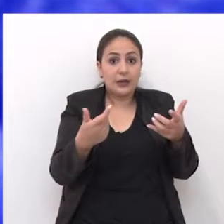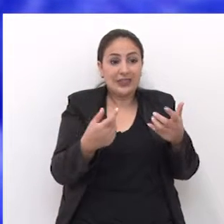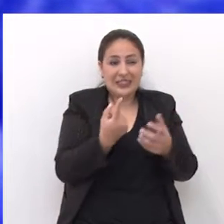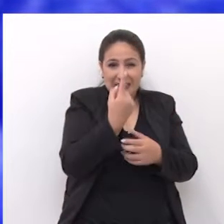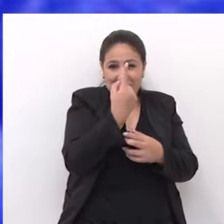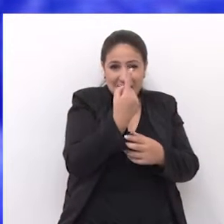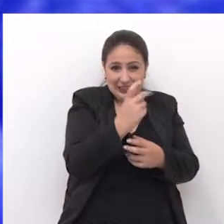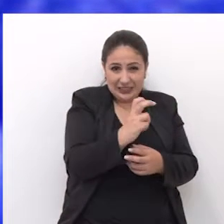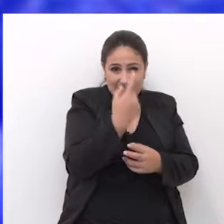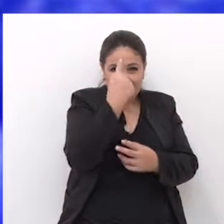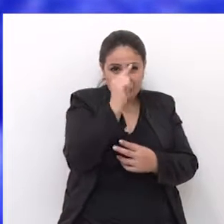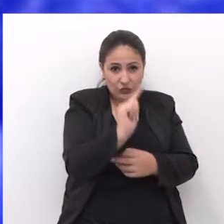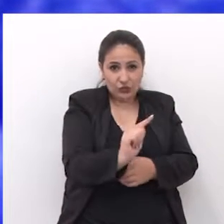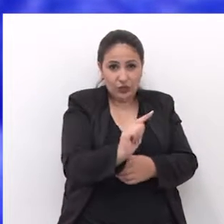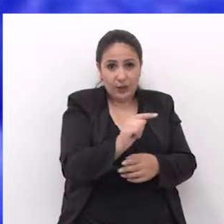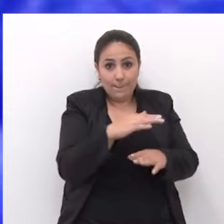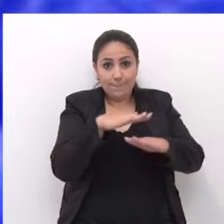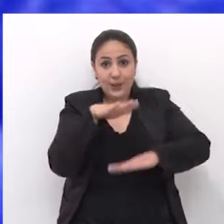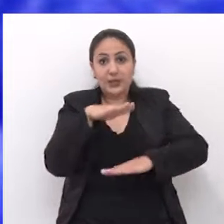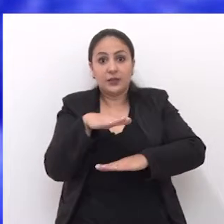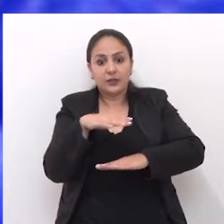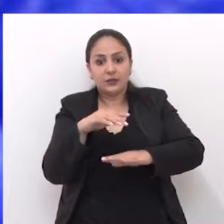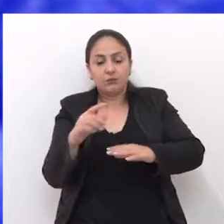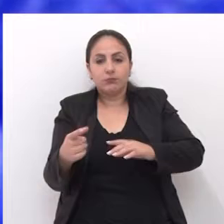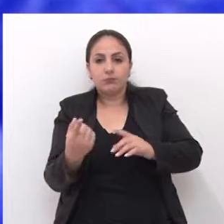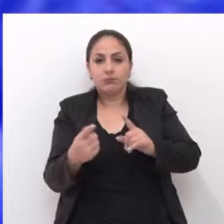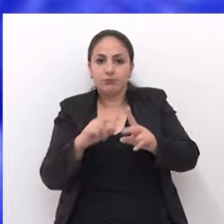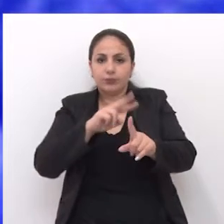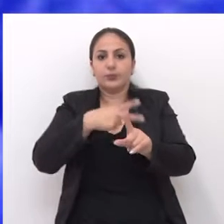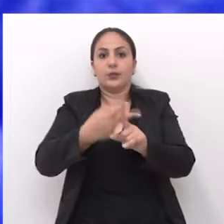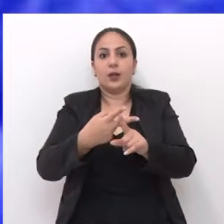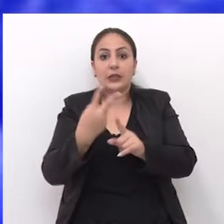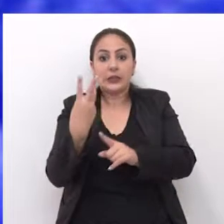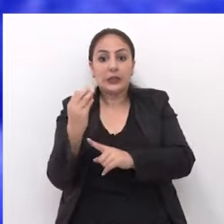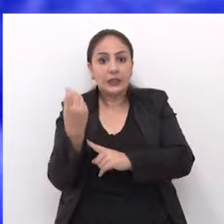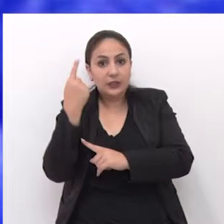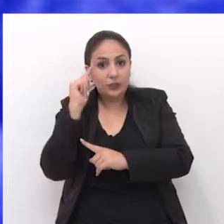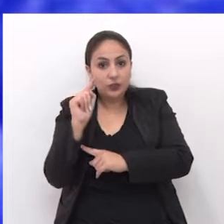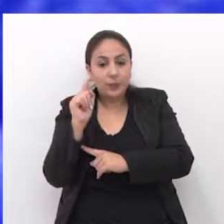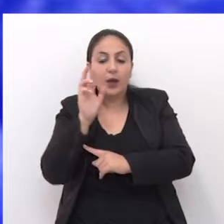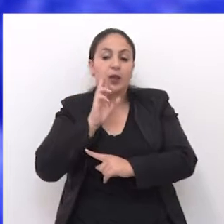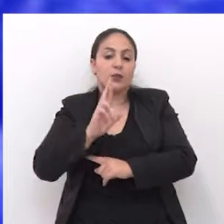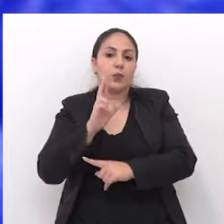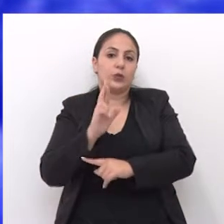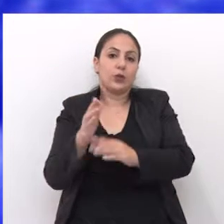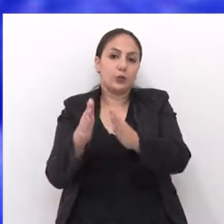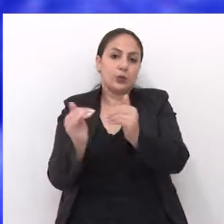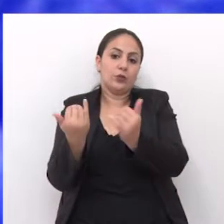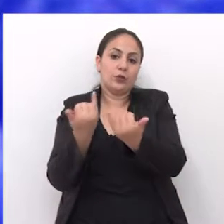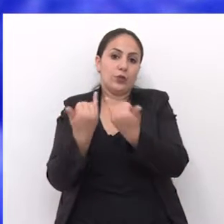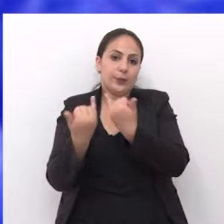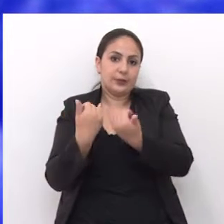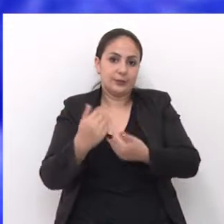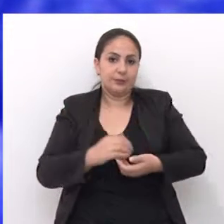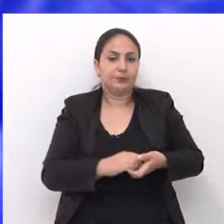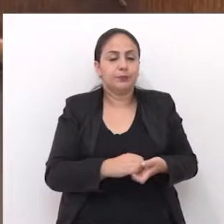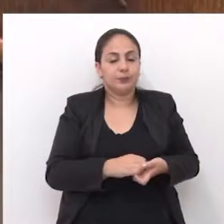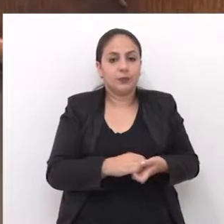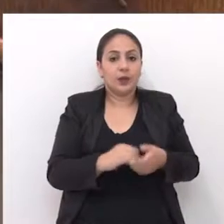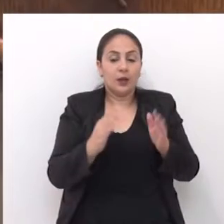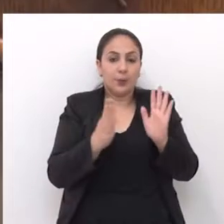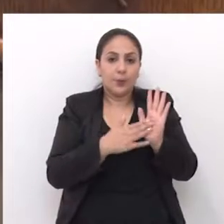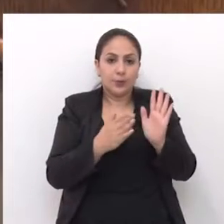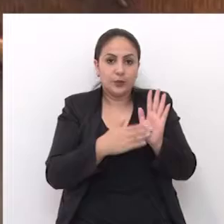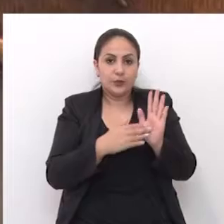15 para 30 dias o prazo para responder aos pedidos de informações feitos pelos parlamentares.